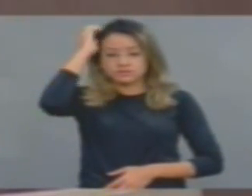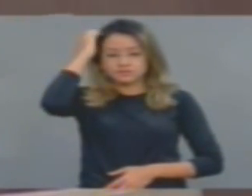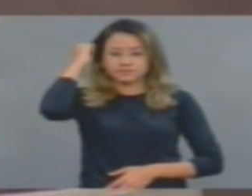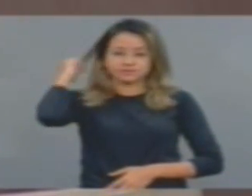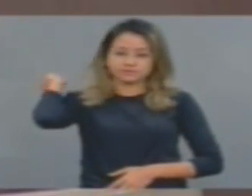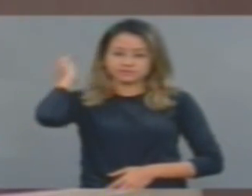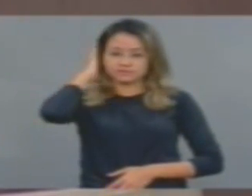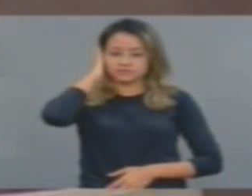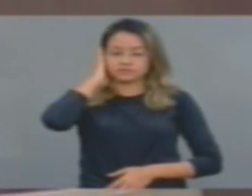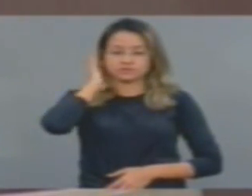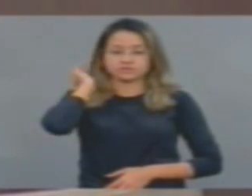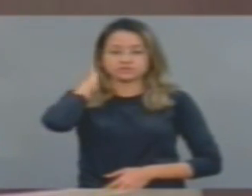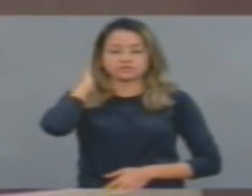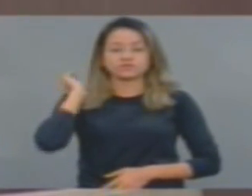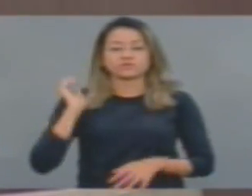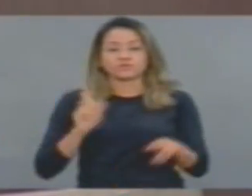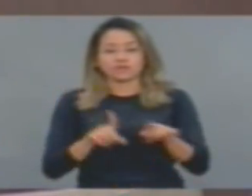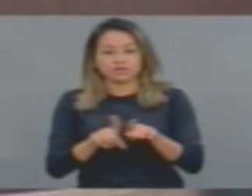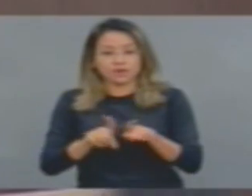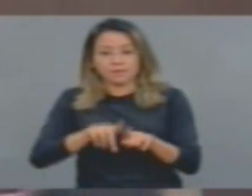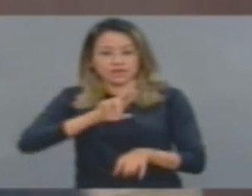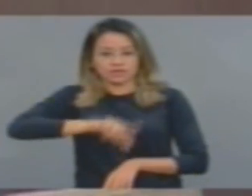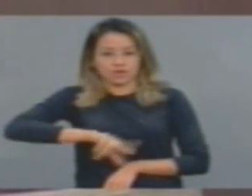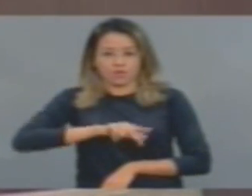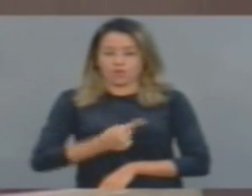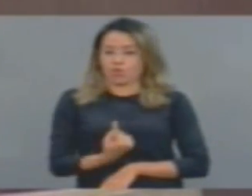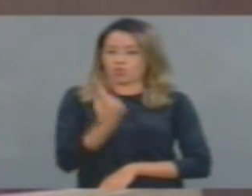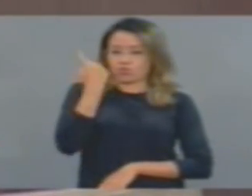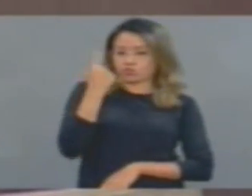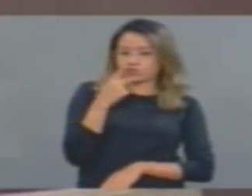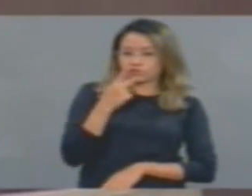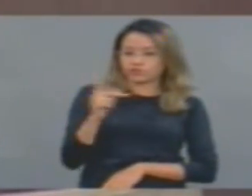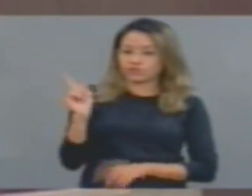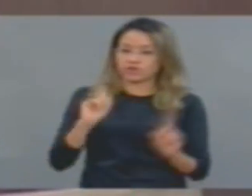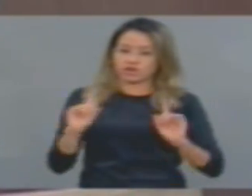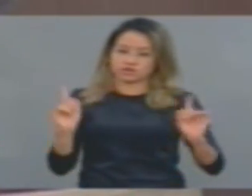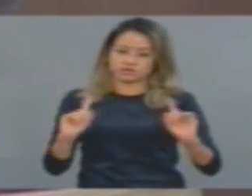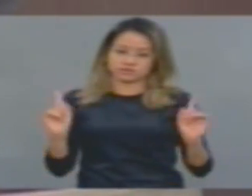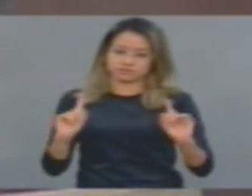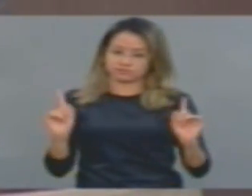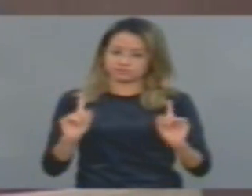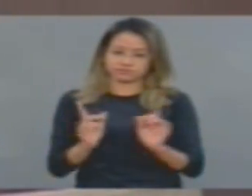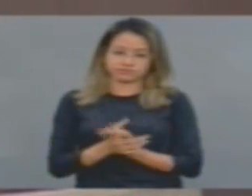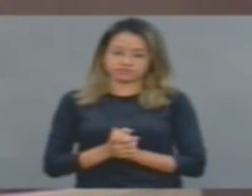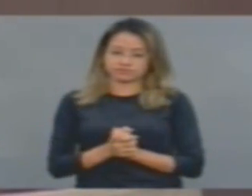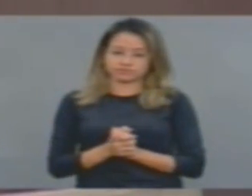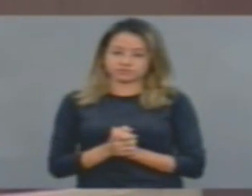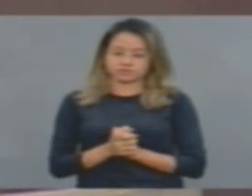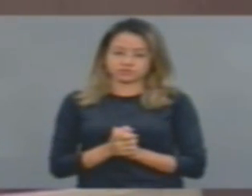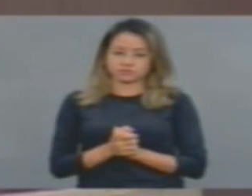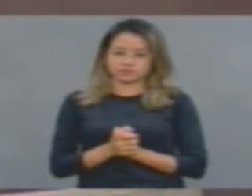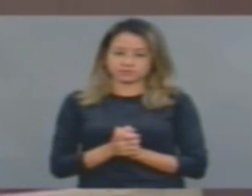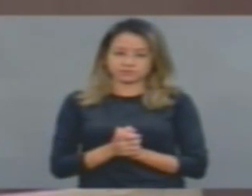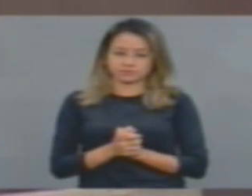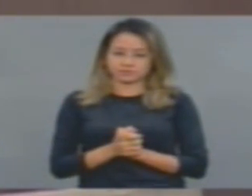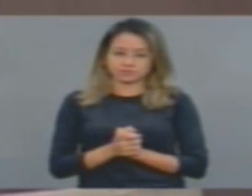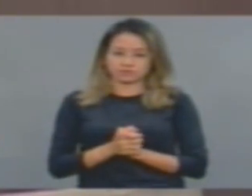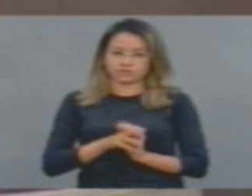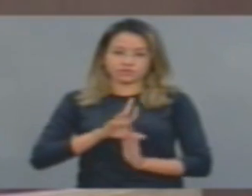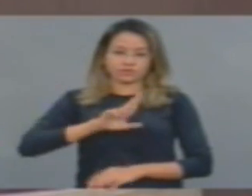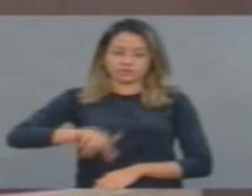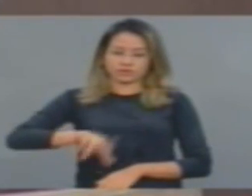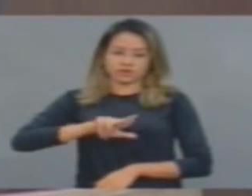Não é o único. Inclusive, o doutor Clístenes, fomos contemporâneos, não é o único a falar